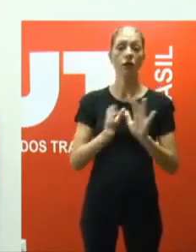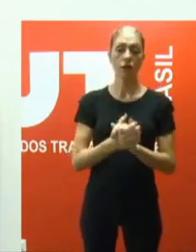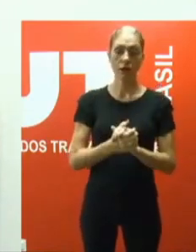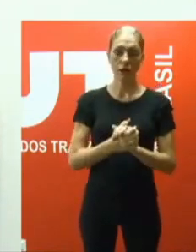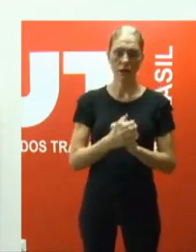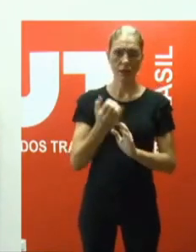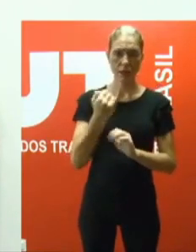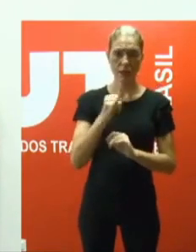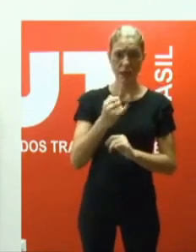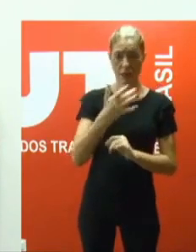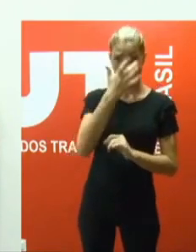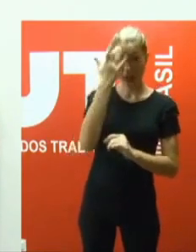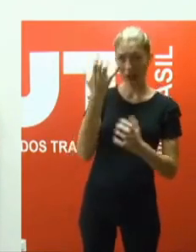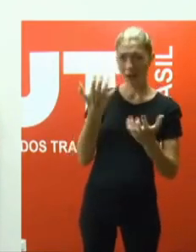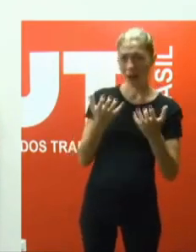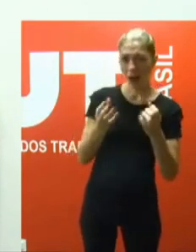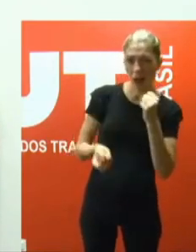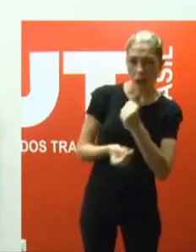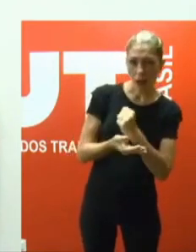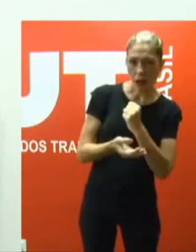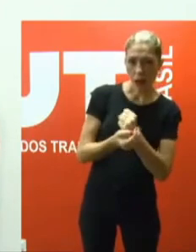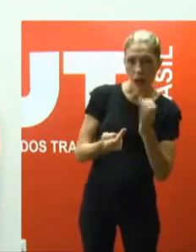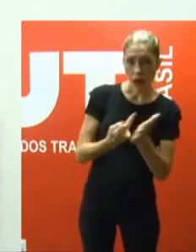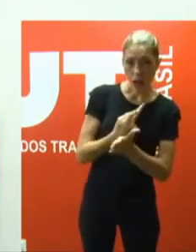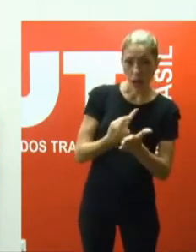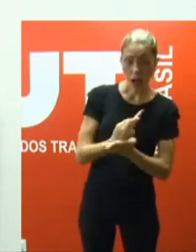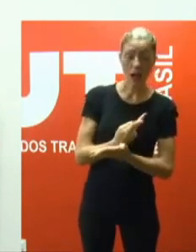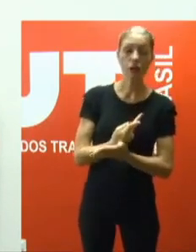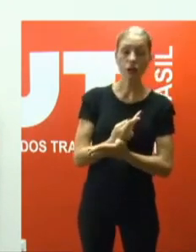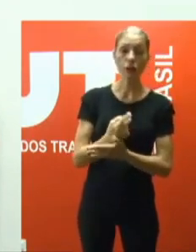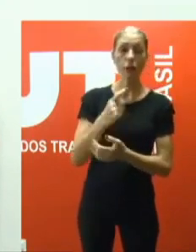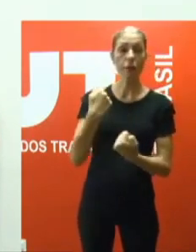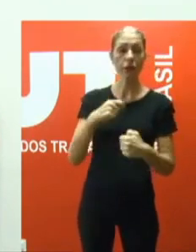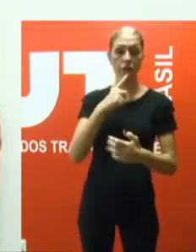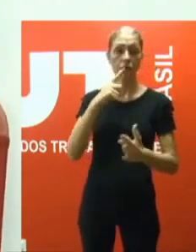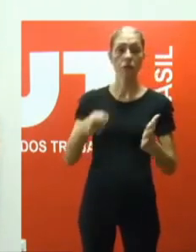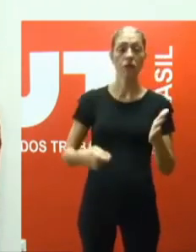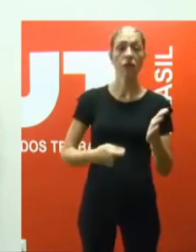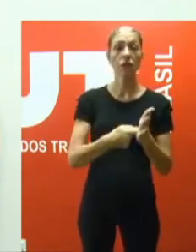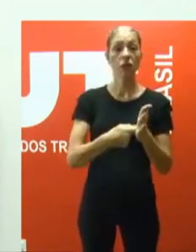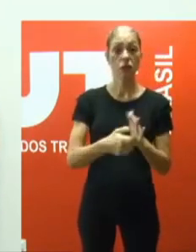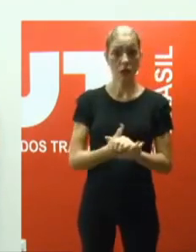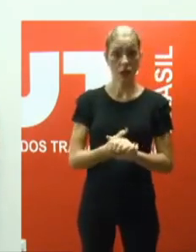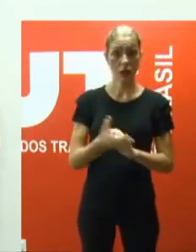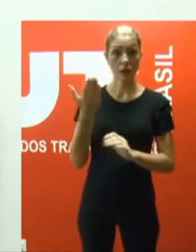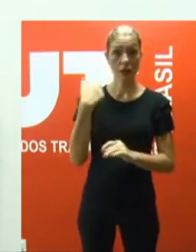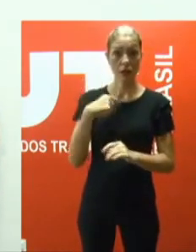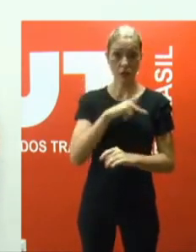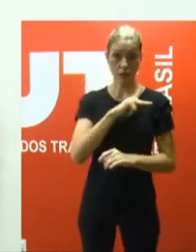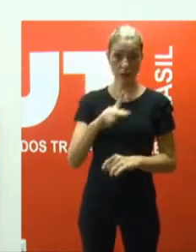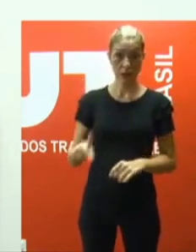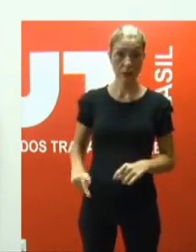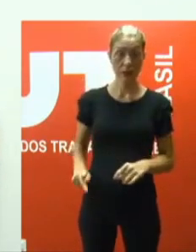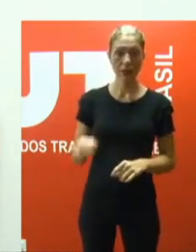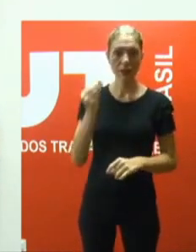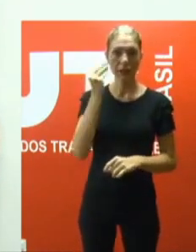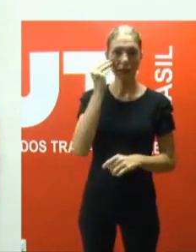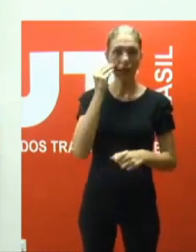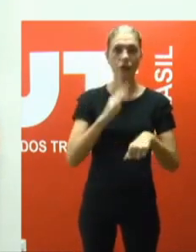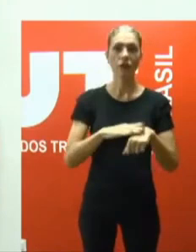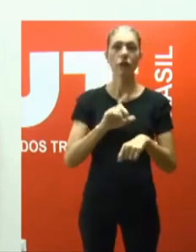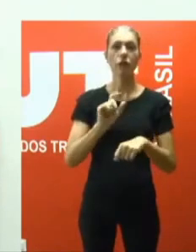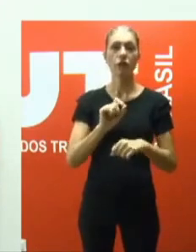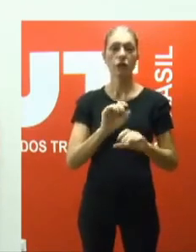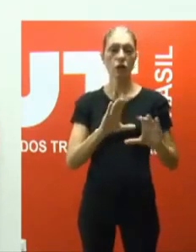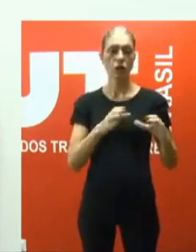tentar fazer mutreta, nós mesmo temos que denunciar. Vocês estão lembrados que quando eu era presidente, eles tentaram fazer com que o Tribunal de